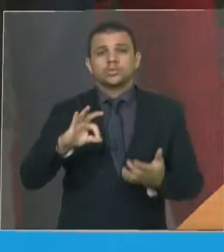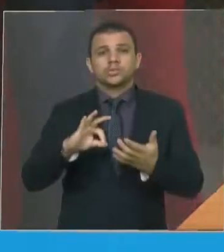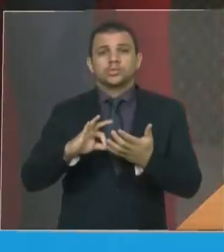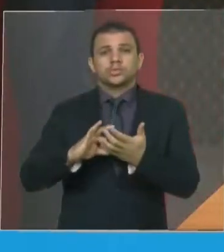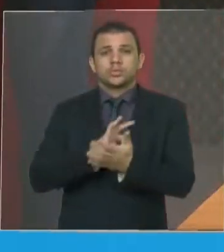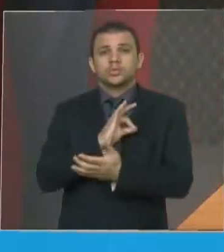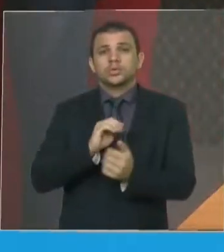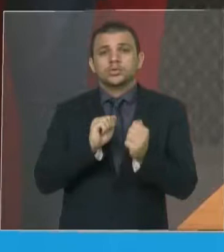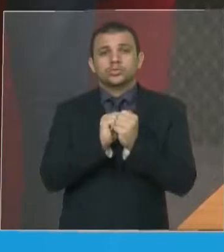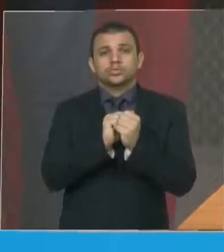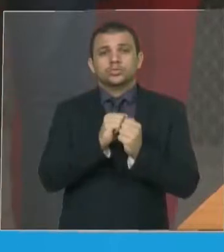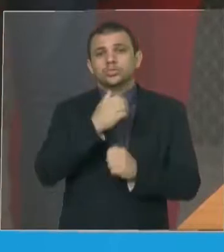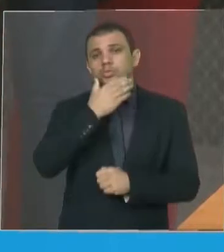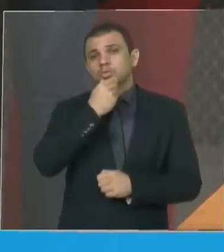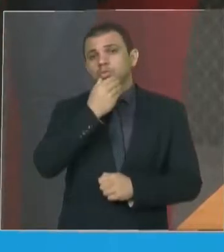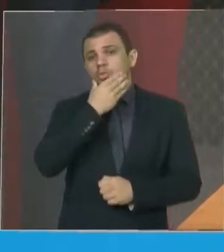da